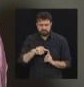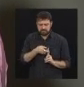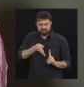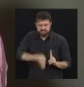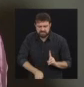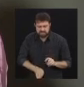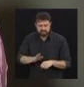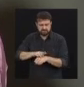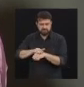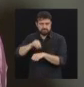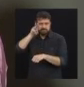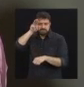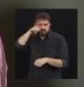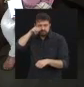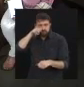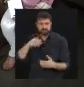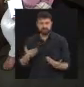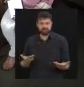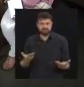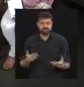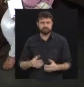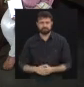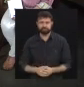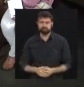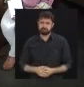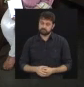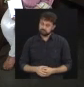tivesse nascido com essa síndrome, Kátia?